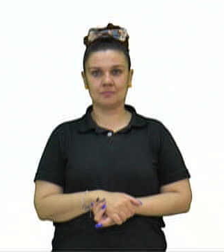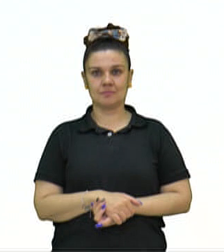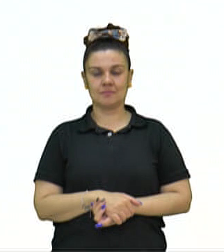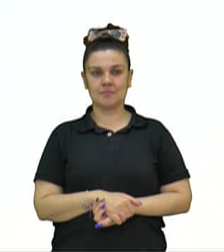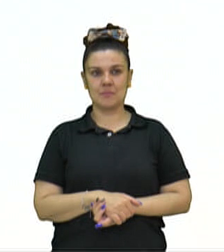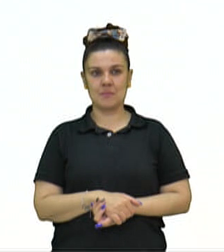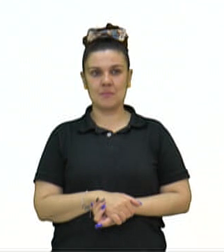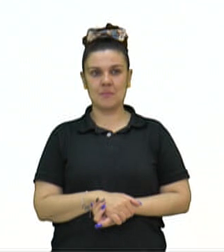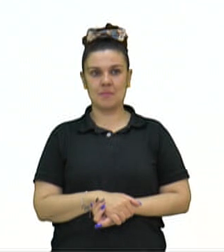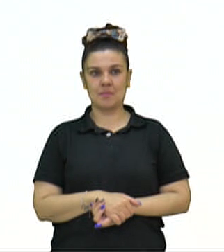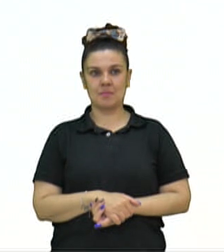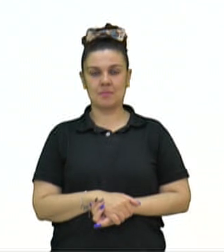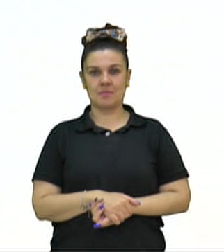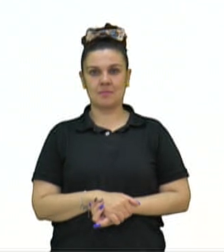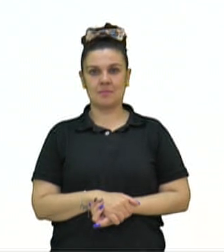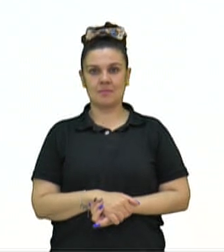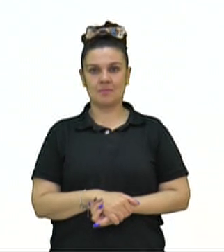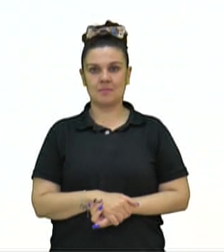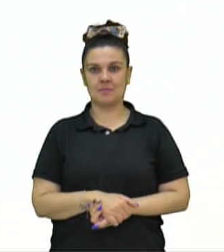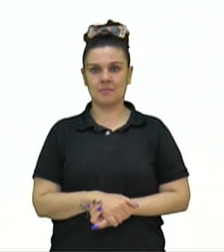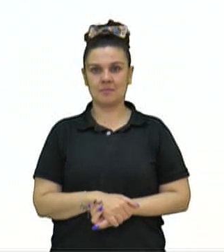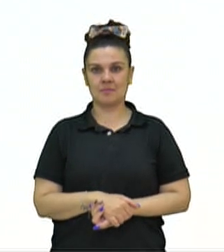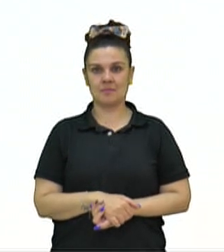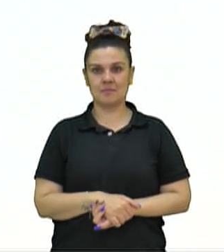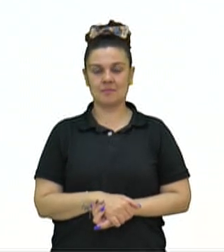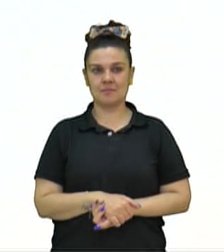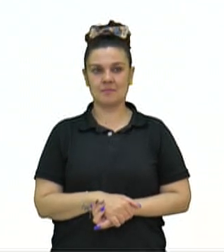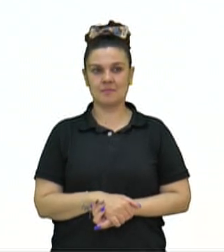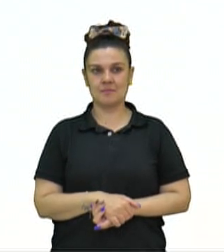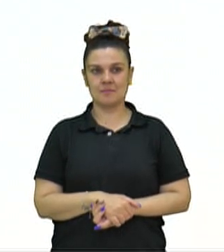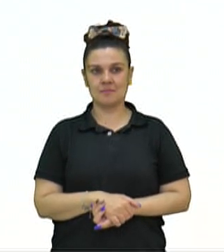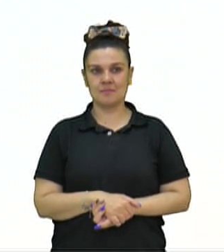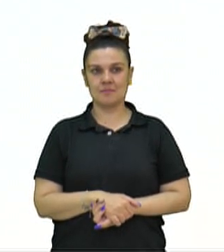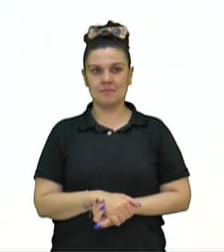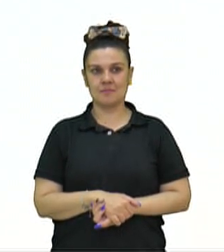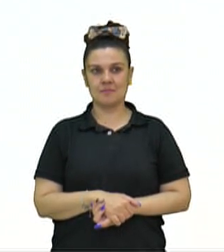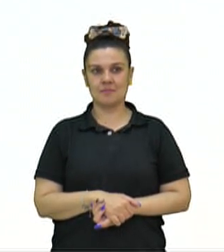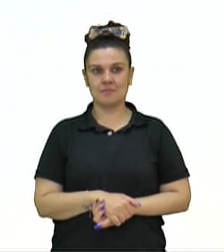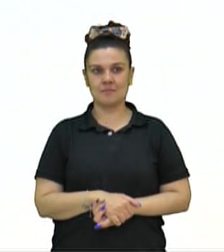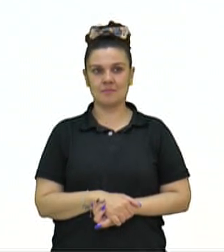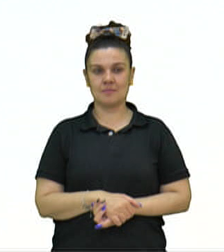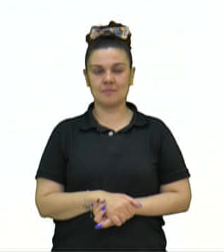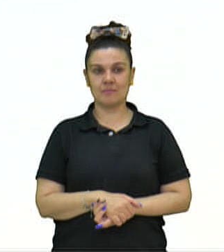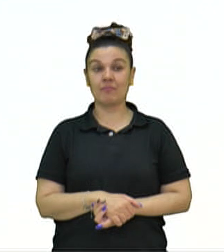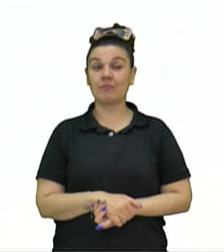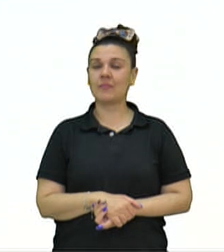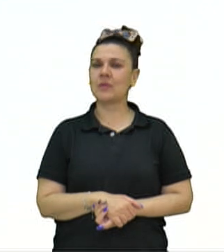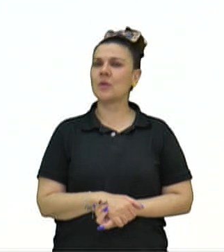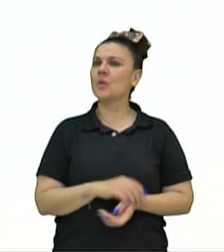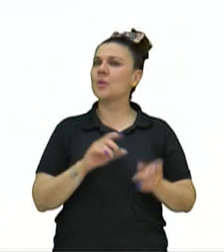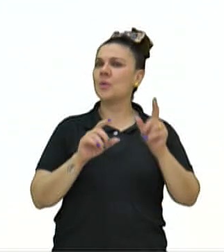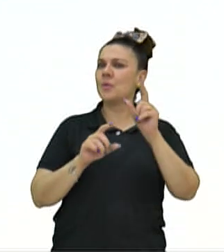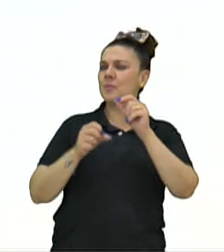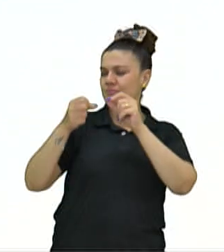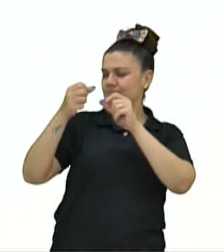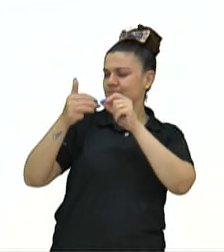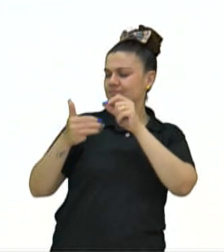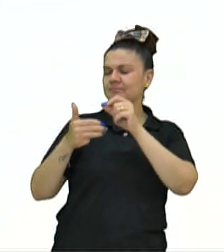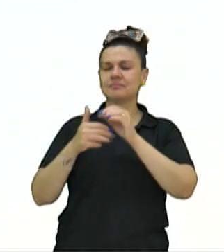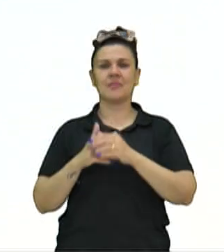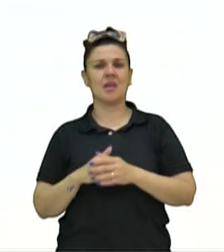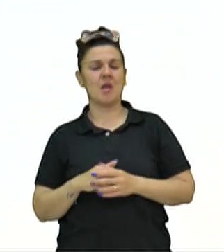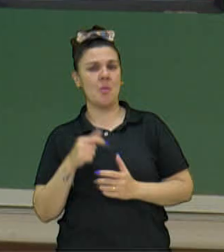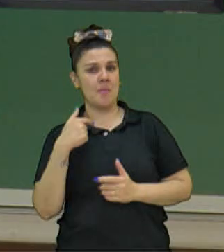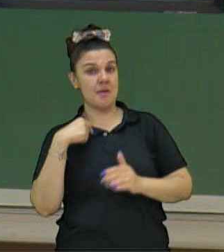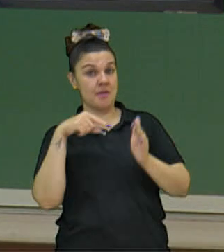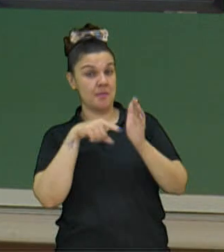saying, I don't even know what just happened, but I love it. Que será que está falando? Mas a